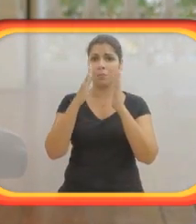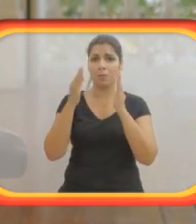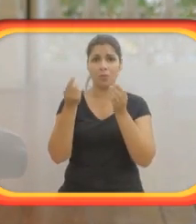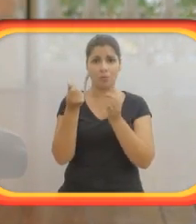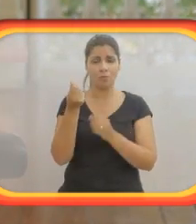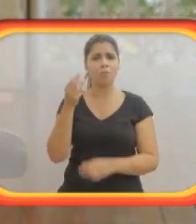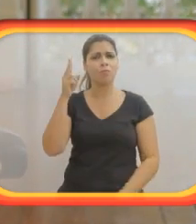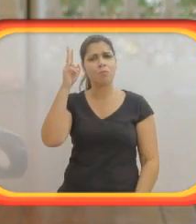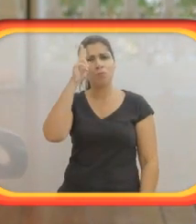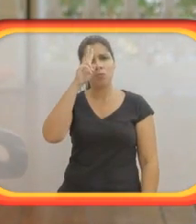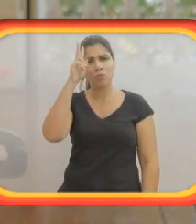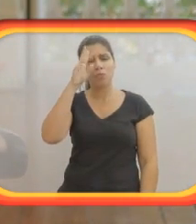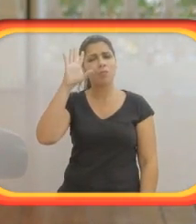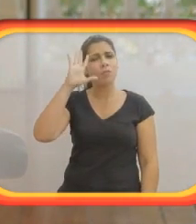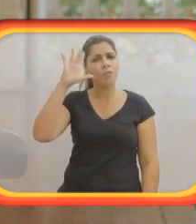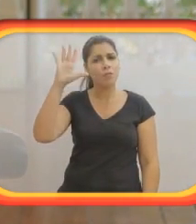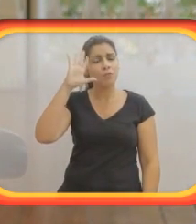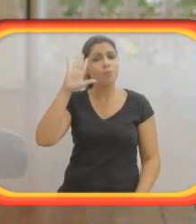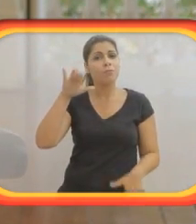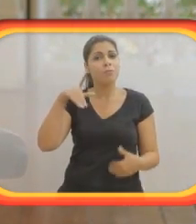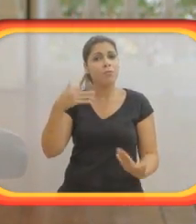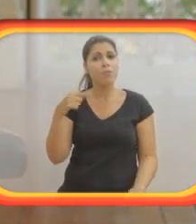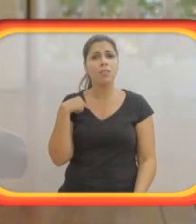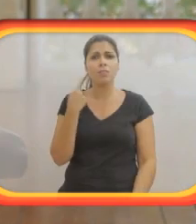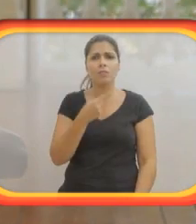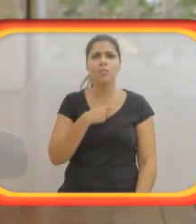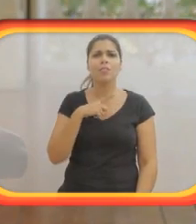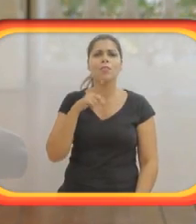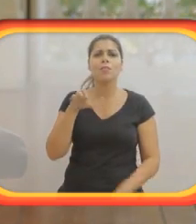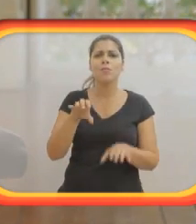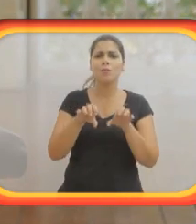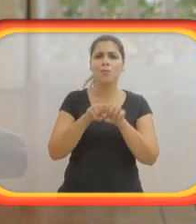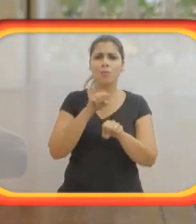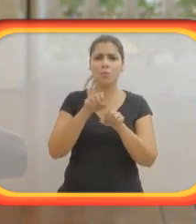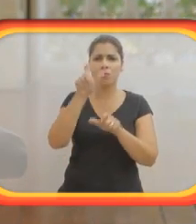matemática, biblioteconomia, história,